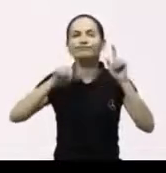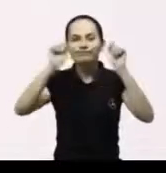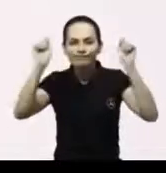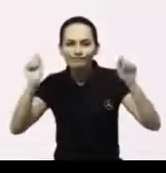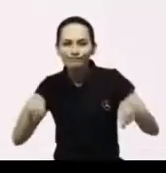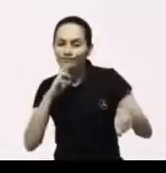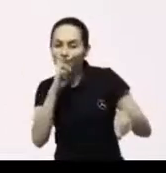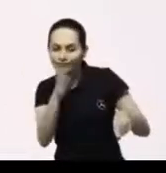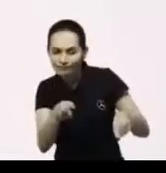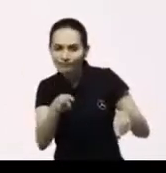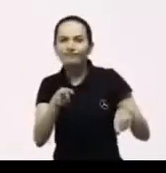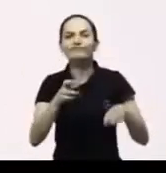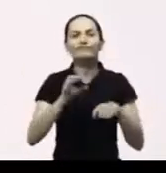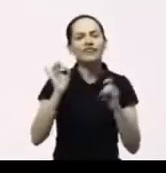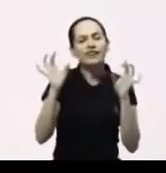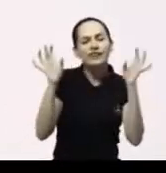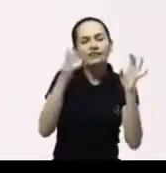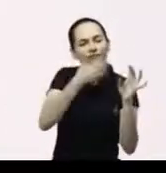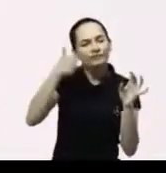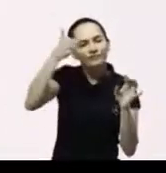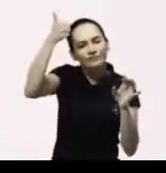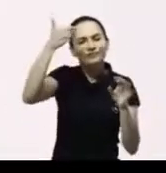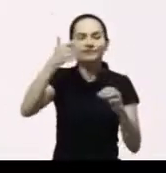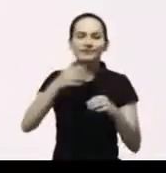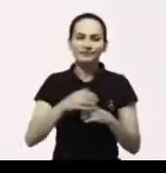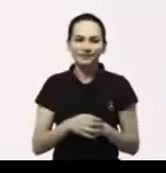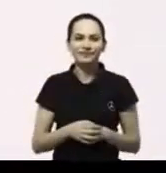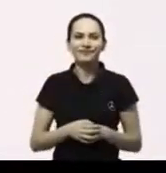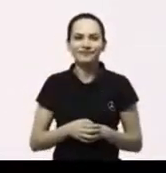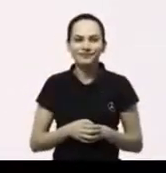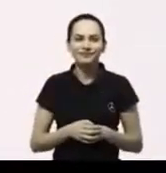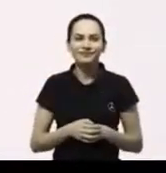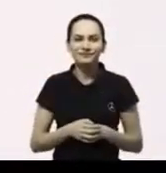só Speedy Então esse cara vez melhoras